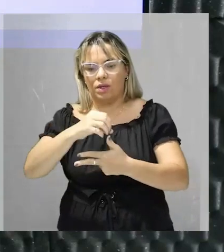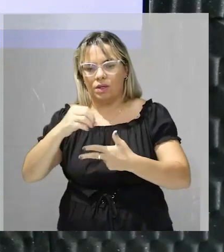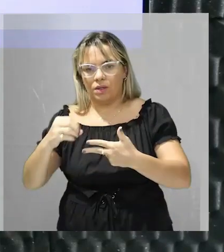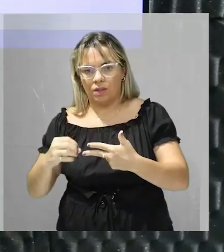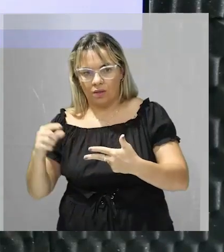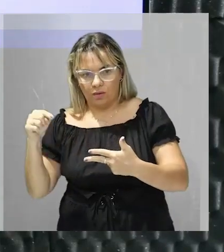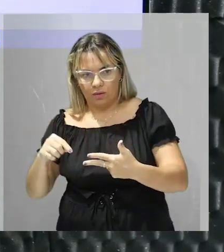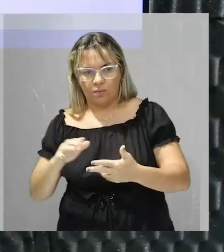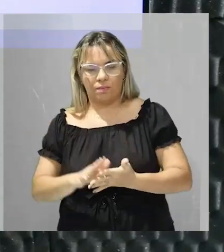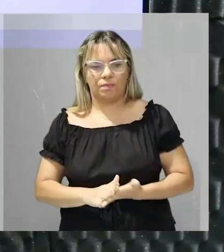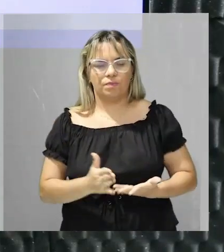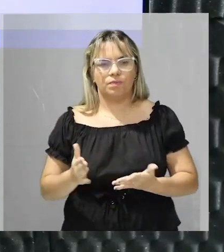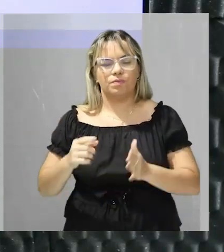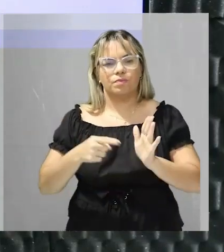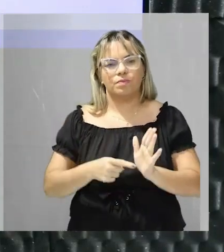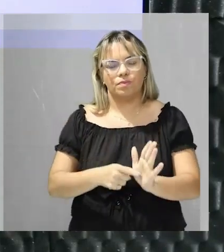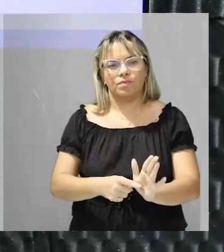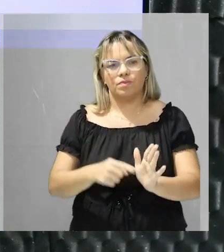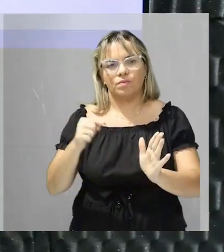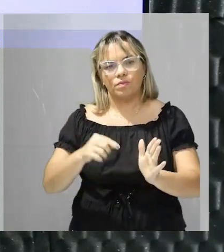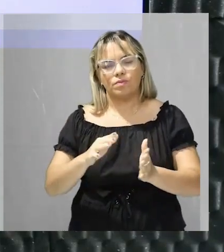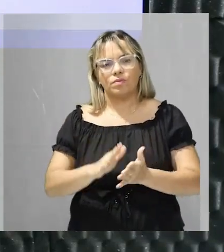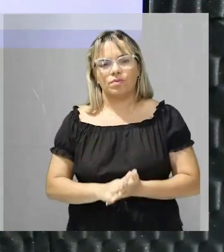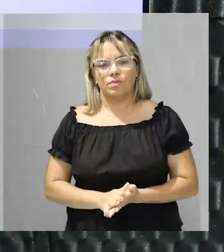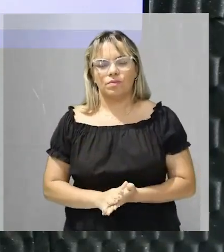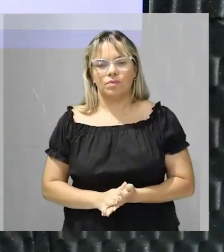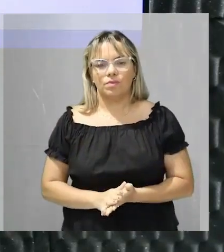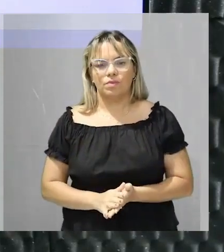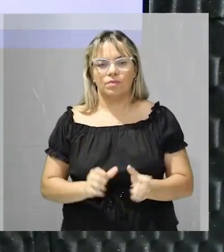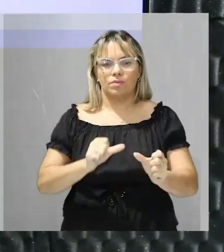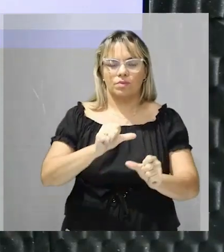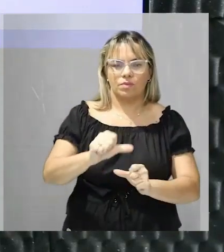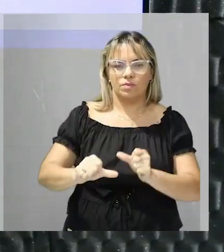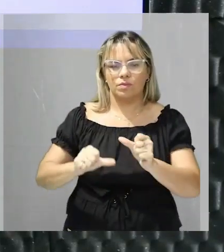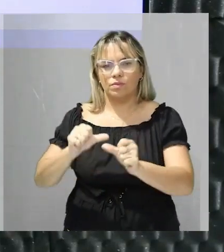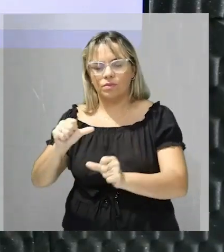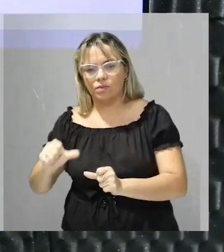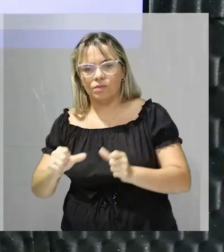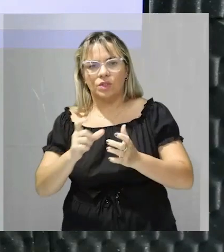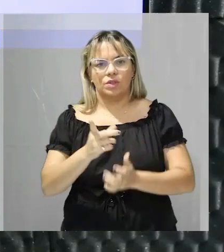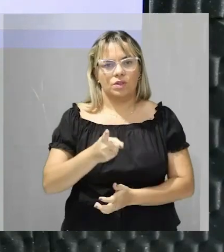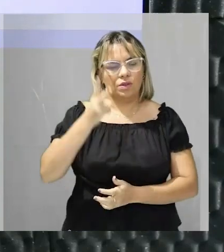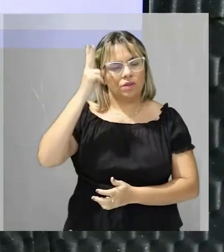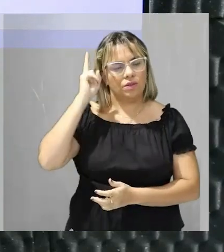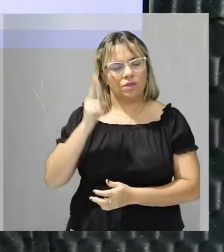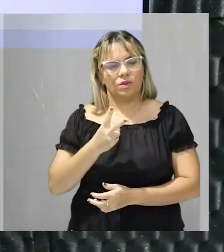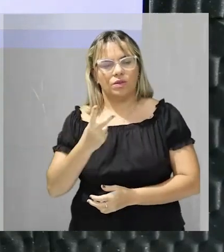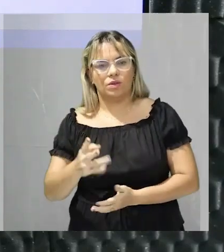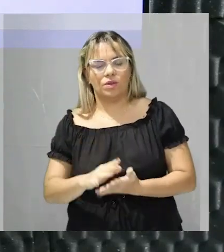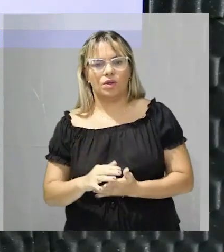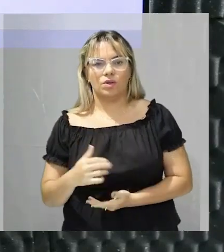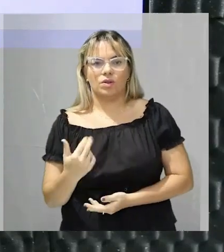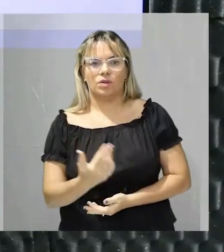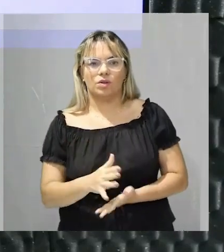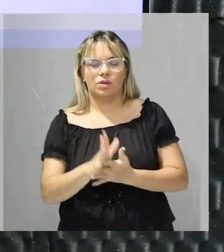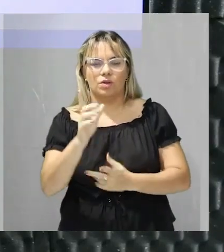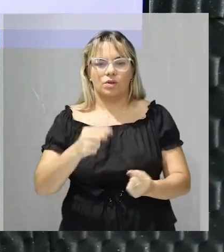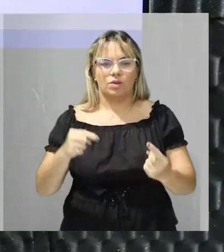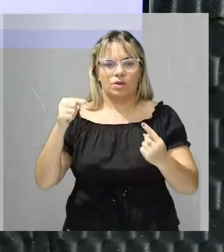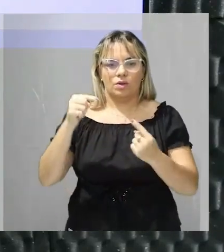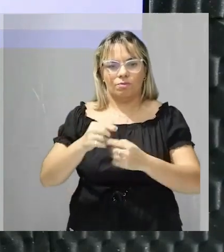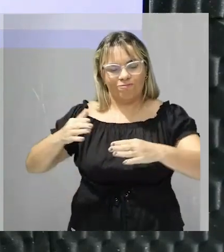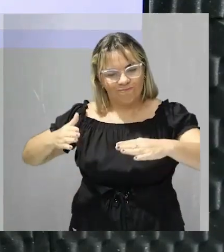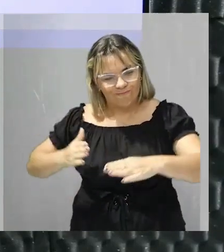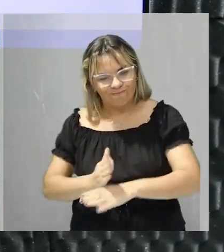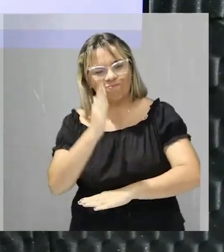do Enem Então veja a gente vai sempre estar alternando entre essas duas bancas já que o nosso objetivo aqui é a tua aprovação em nome de